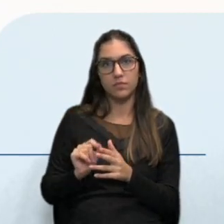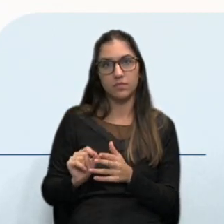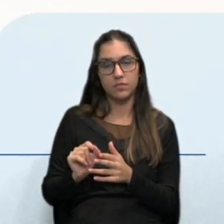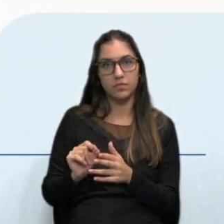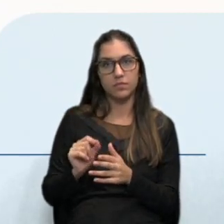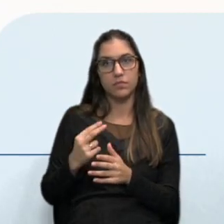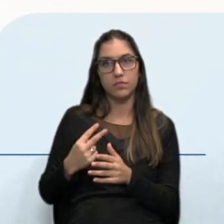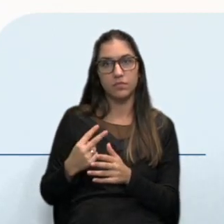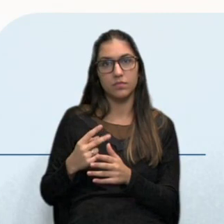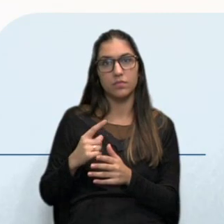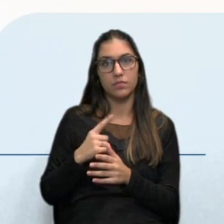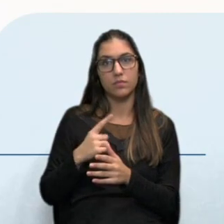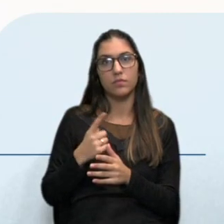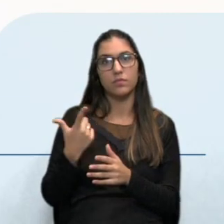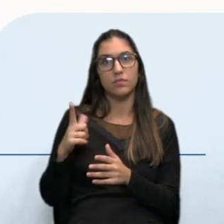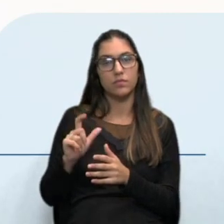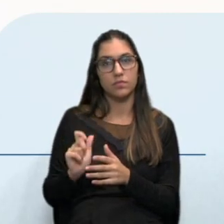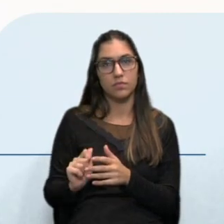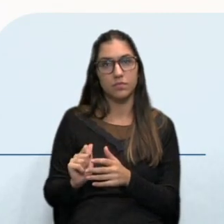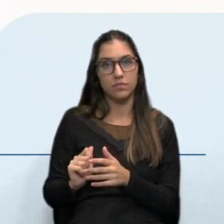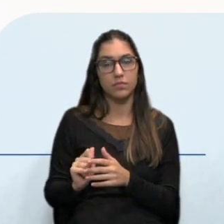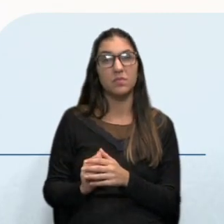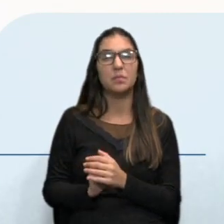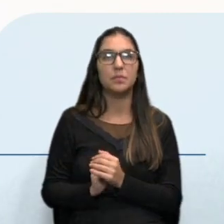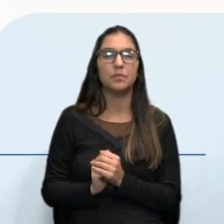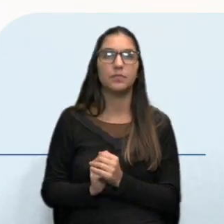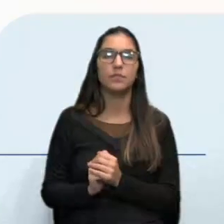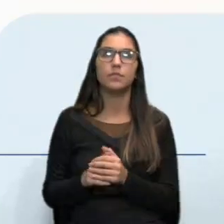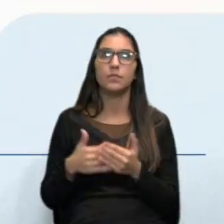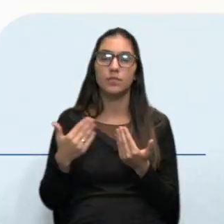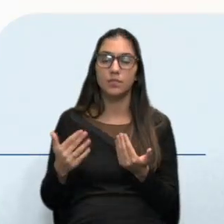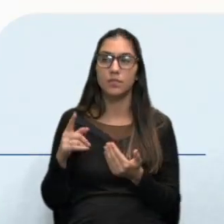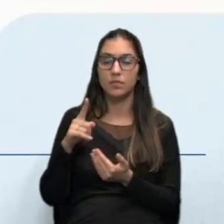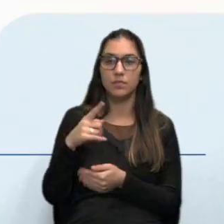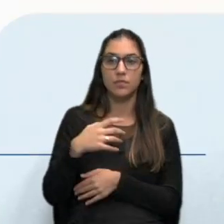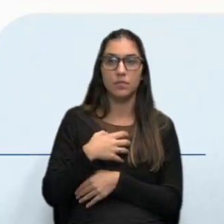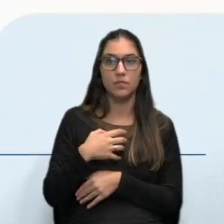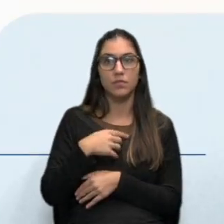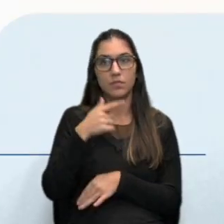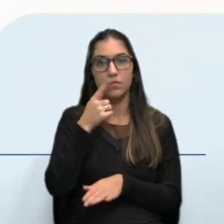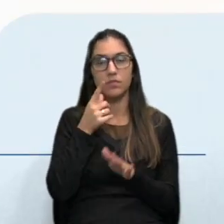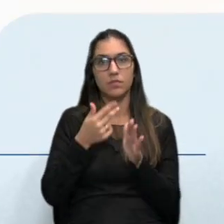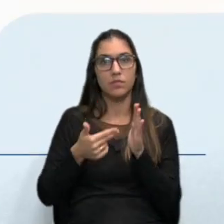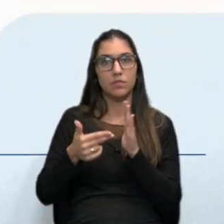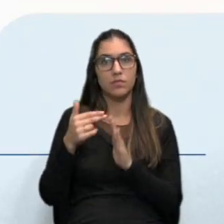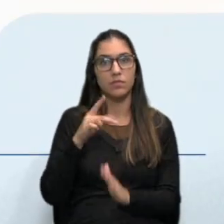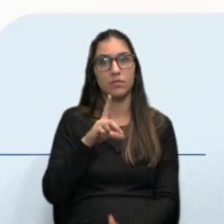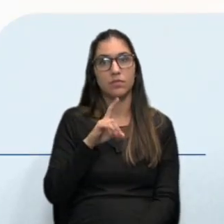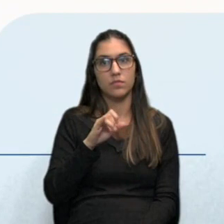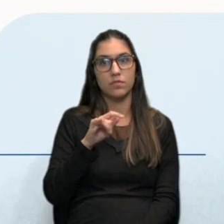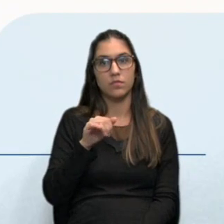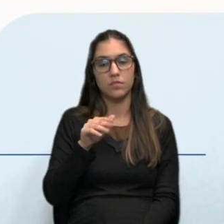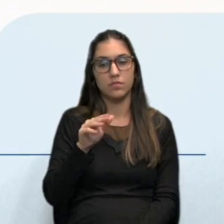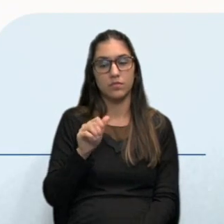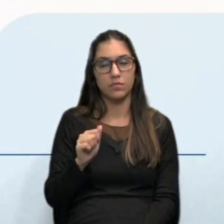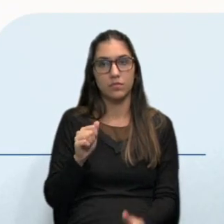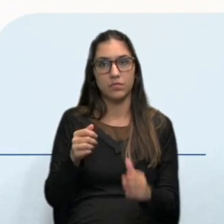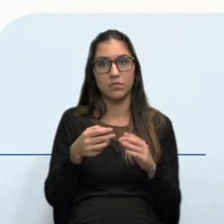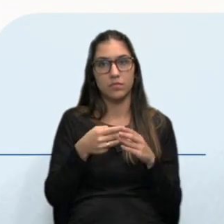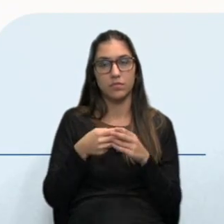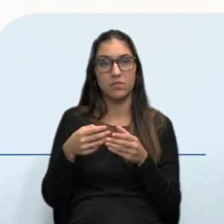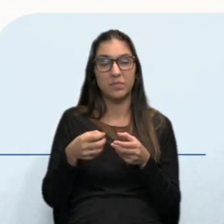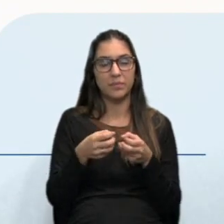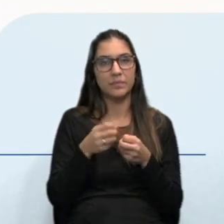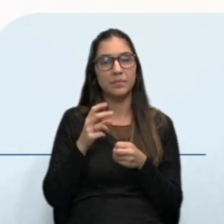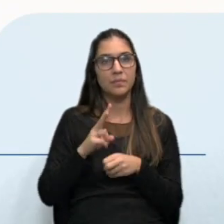duas. Aqui você tem um outro A. Então, é assim que você desenha esse diagrama celular. E